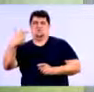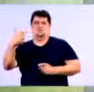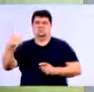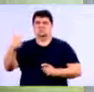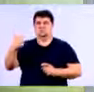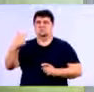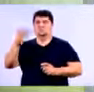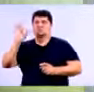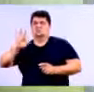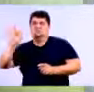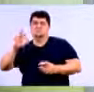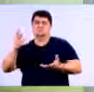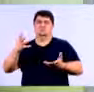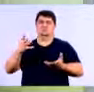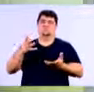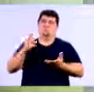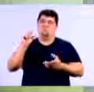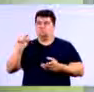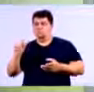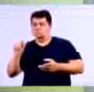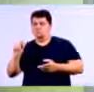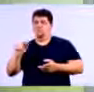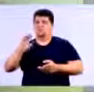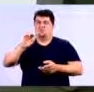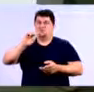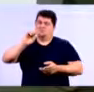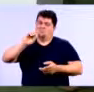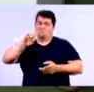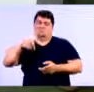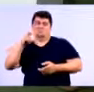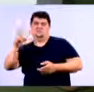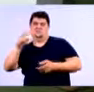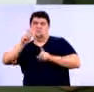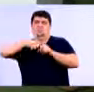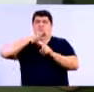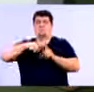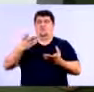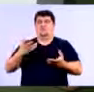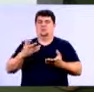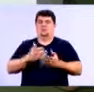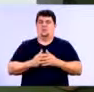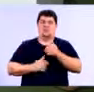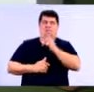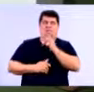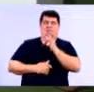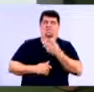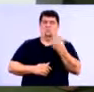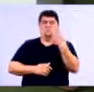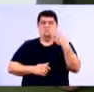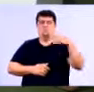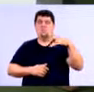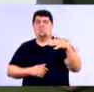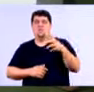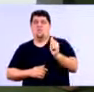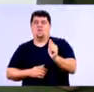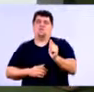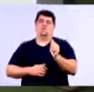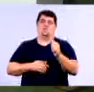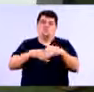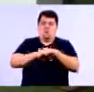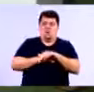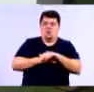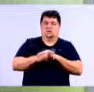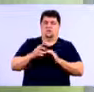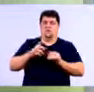0,54721, né, de rentabilidade. Então, 0,5% ao mês. Bem dizer isso. Então, quem aplica 1 milhão hoje,